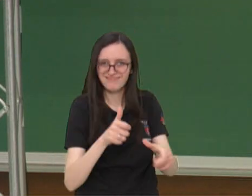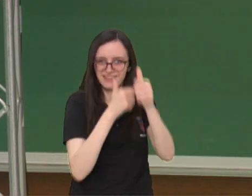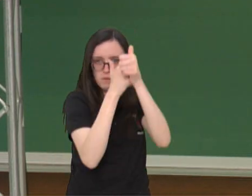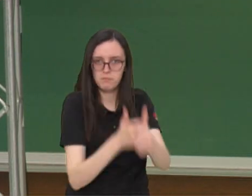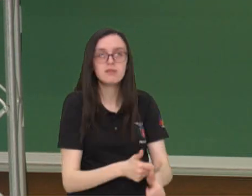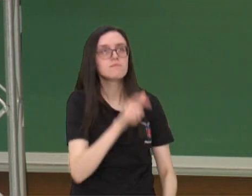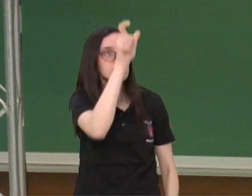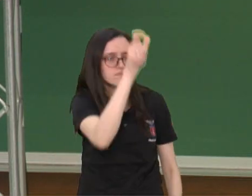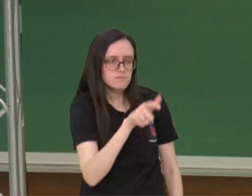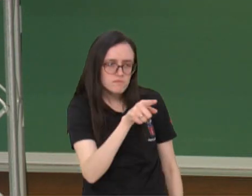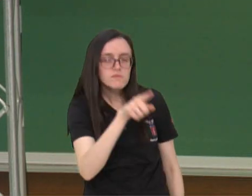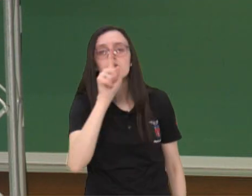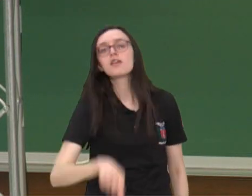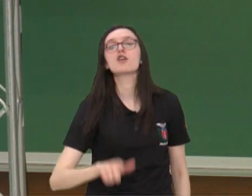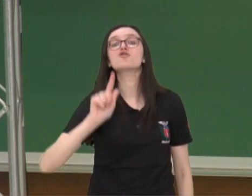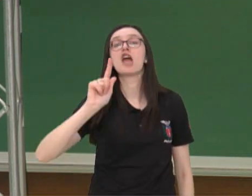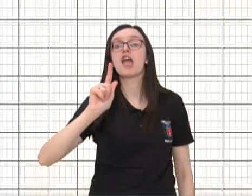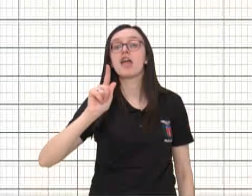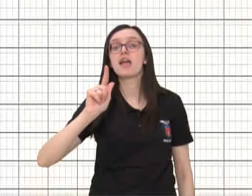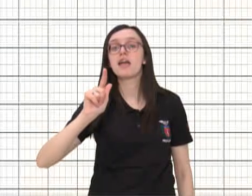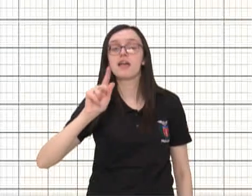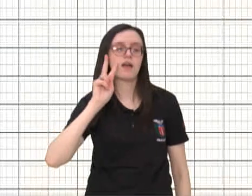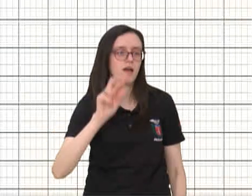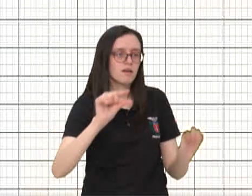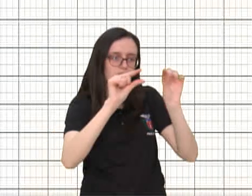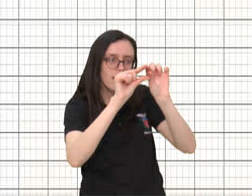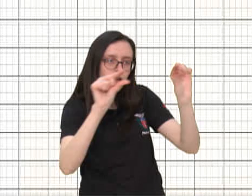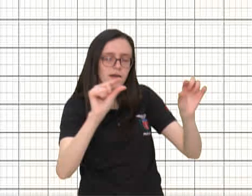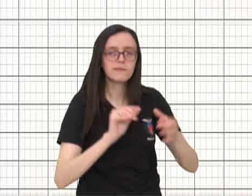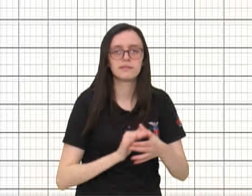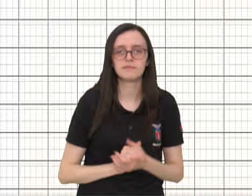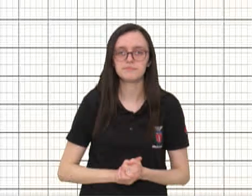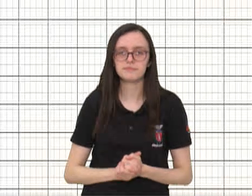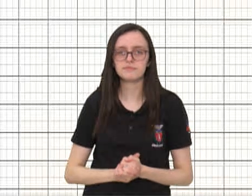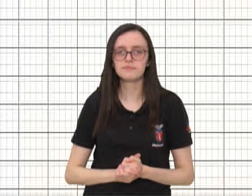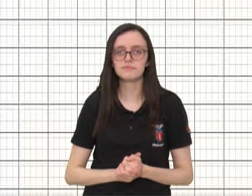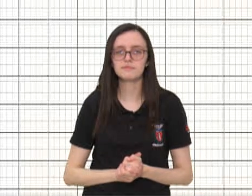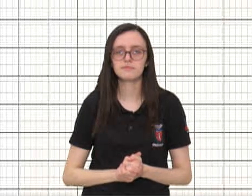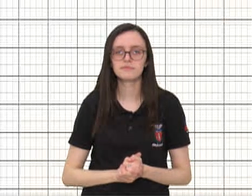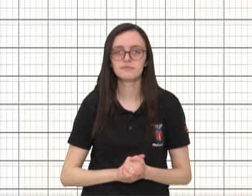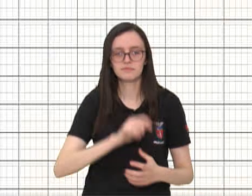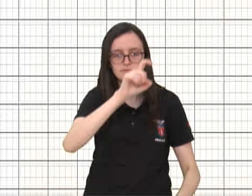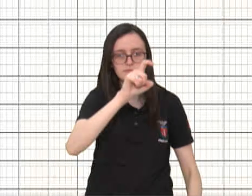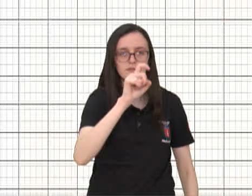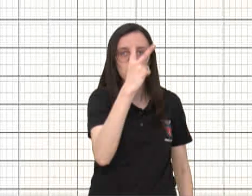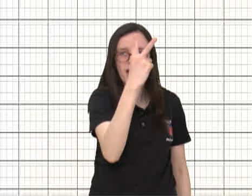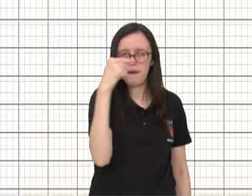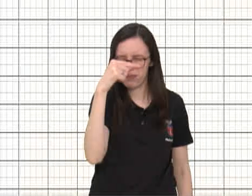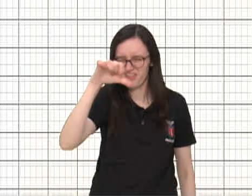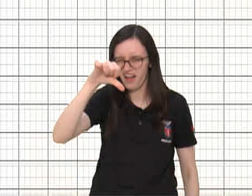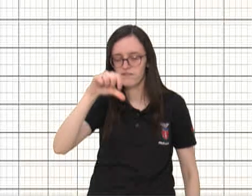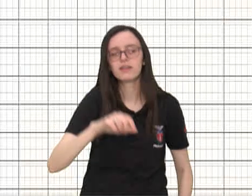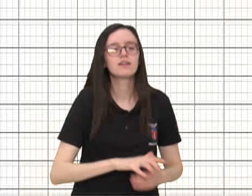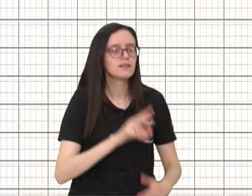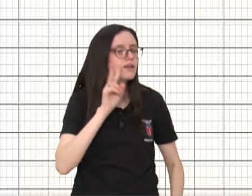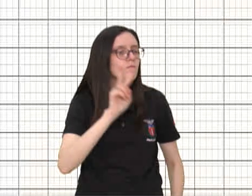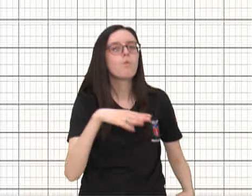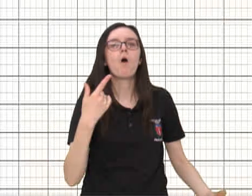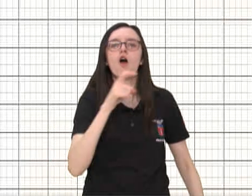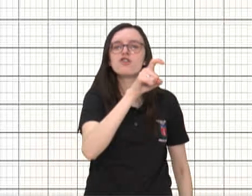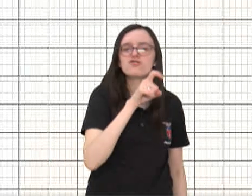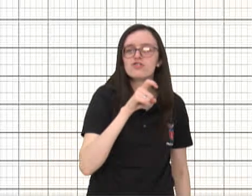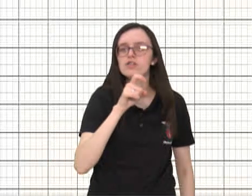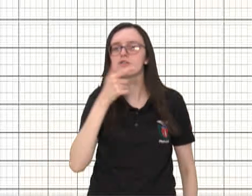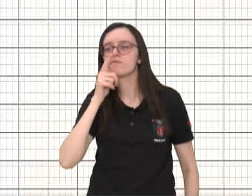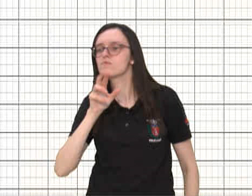tela, você tem a função g, que é x² menos 9. Aí você tem as raízes, que é